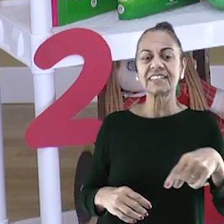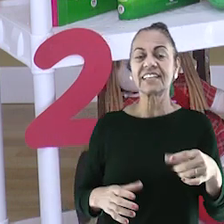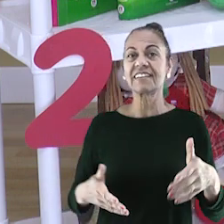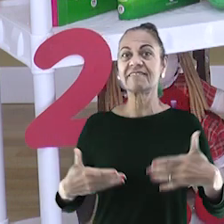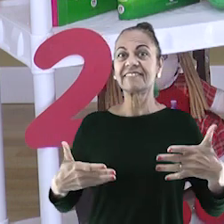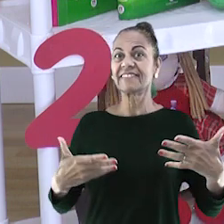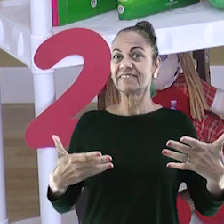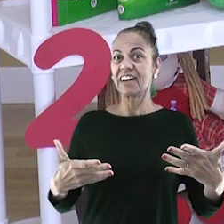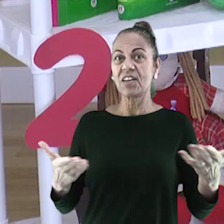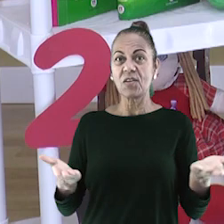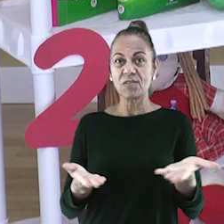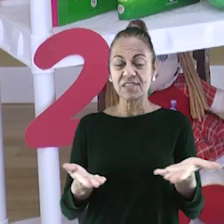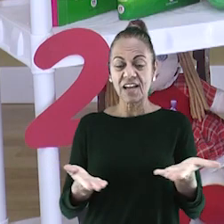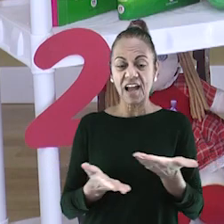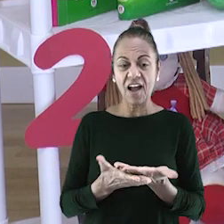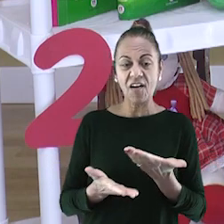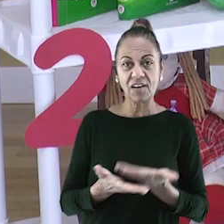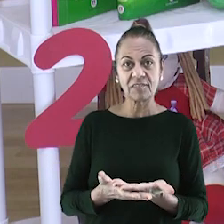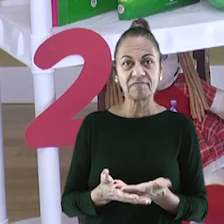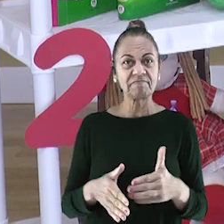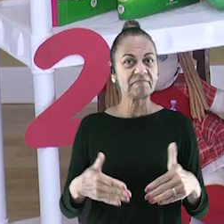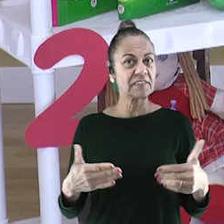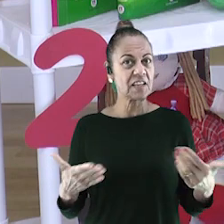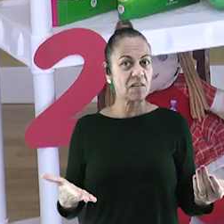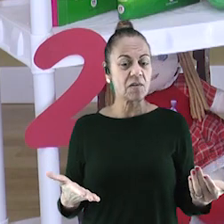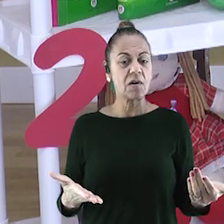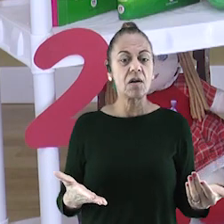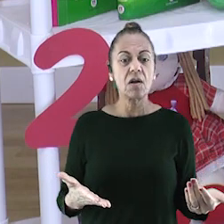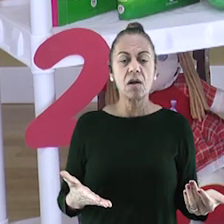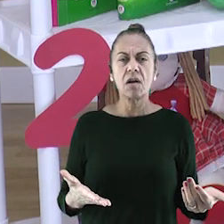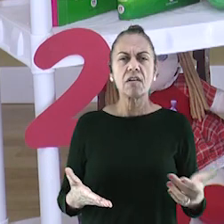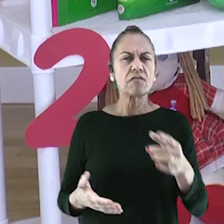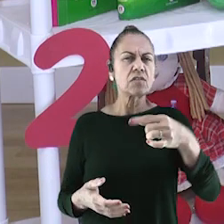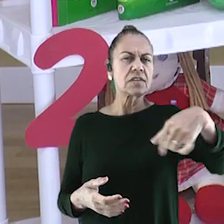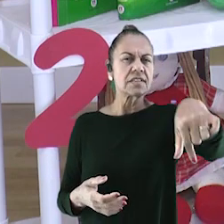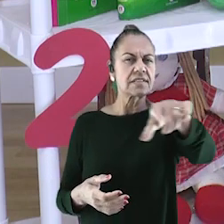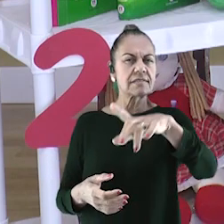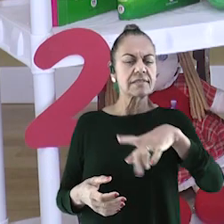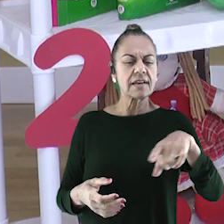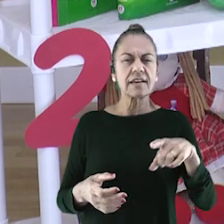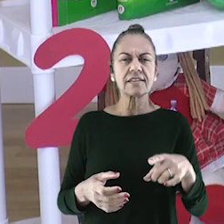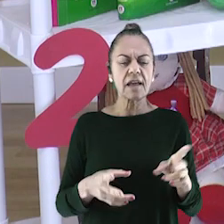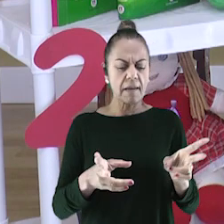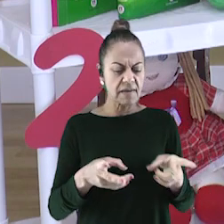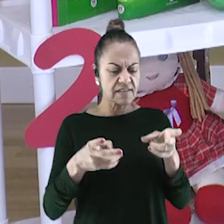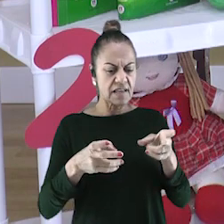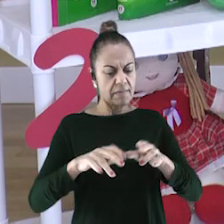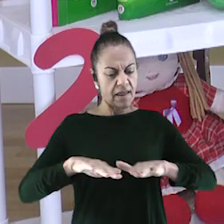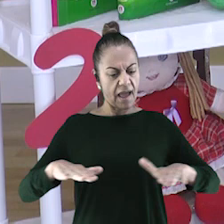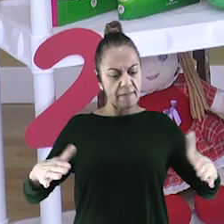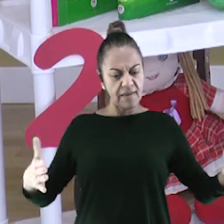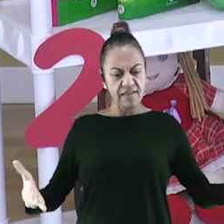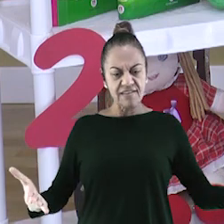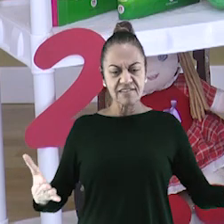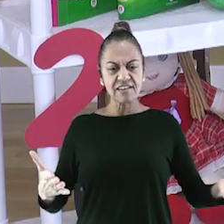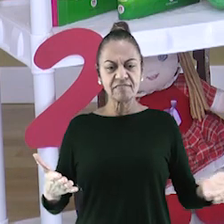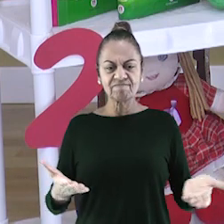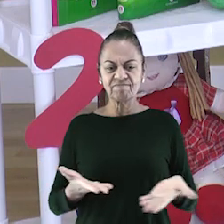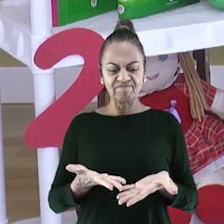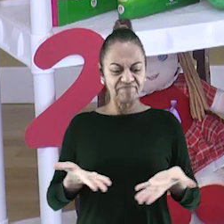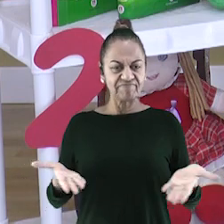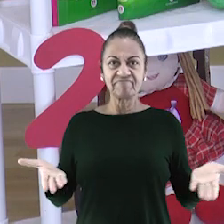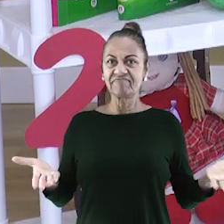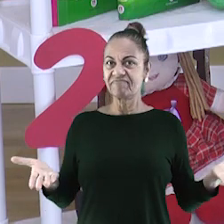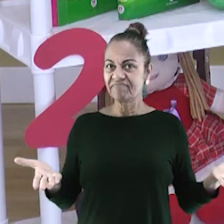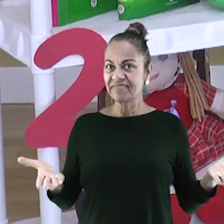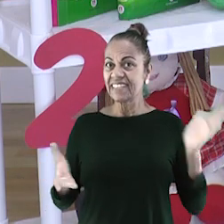aí, olhando para a nossa mesa aqui hoje, você já adivinhou? Eu tenho certeza que vocês irão amar nosso